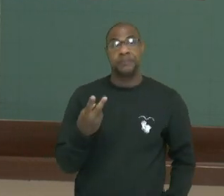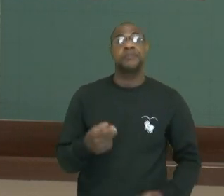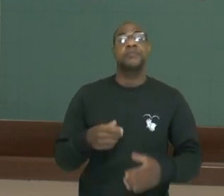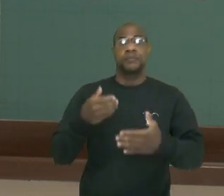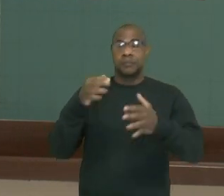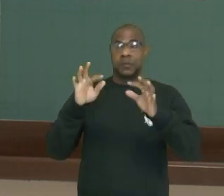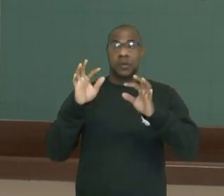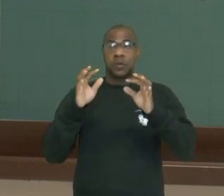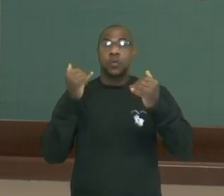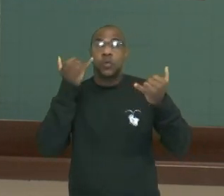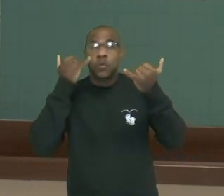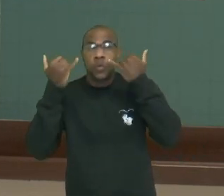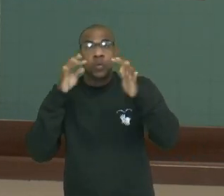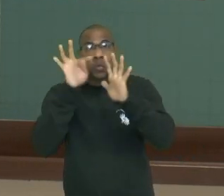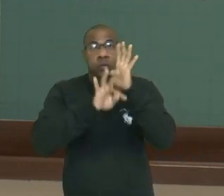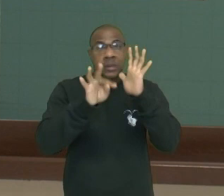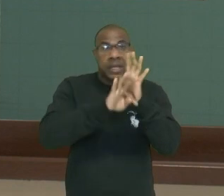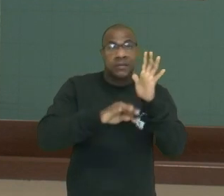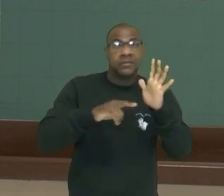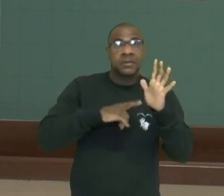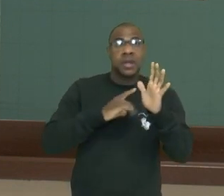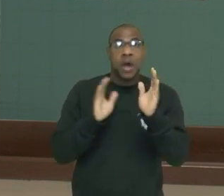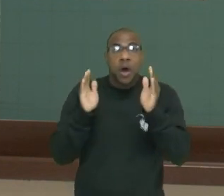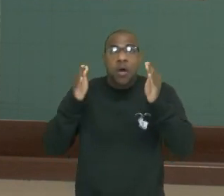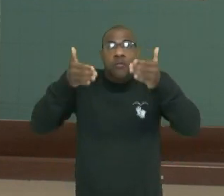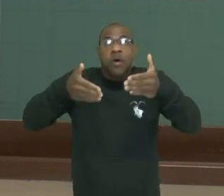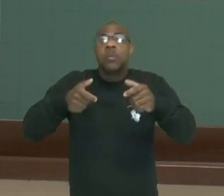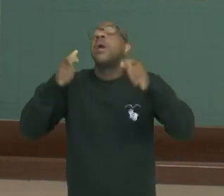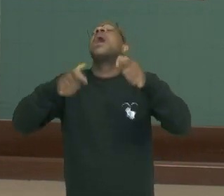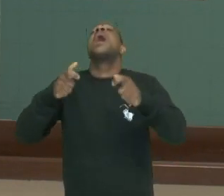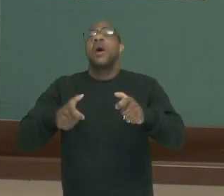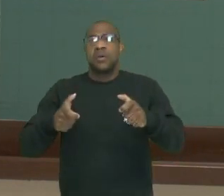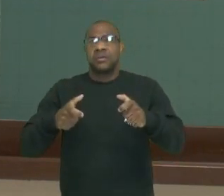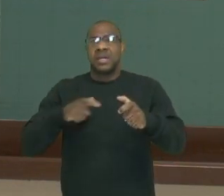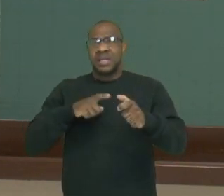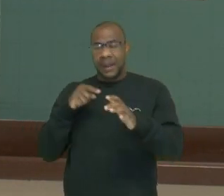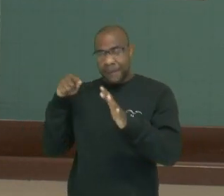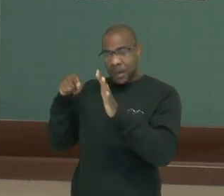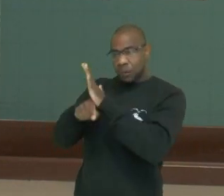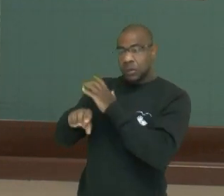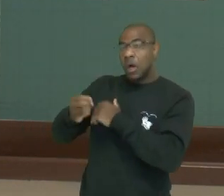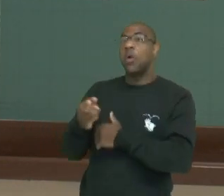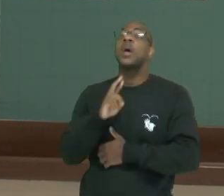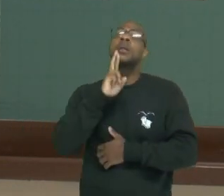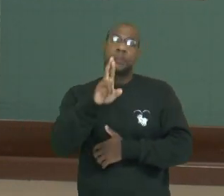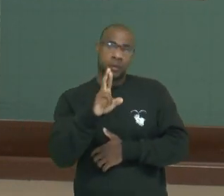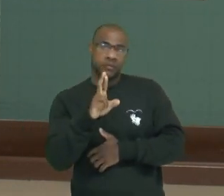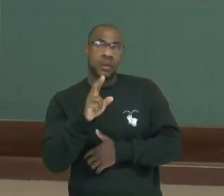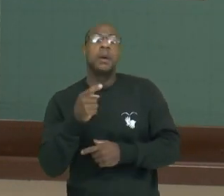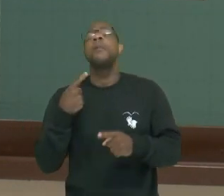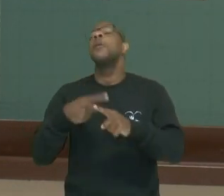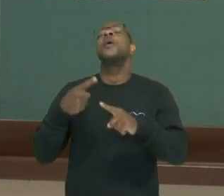o enfoque se encontra mais na pergunta ou na resposta? Por quê? Responda.